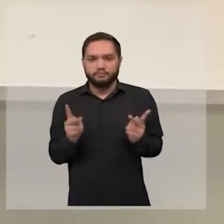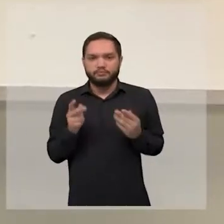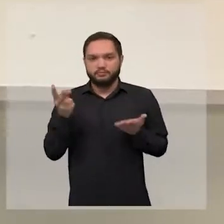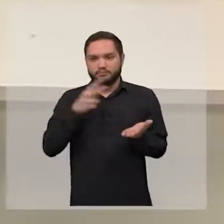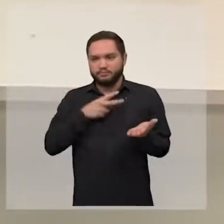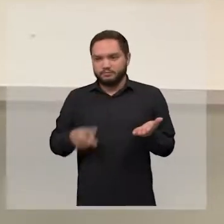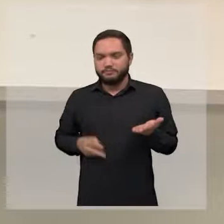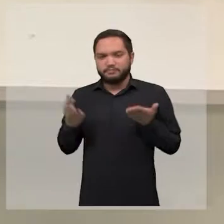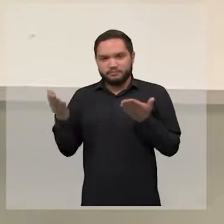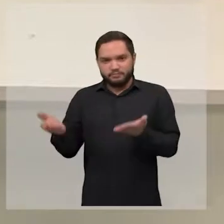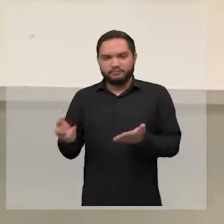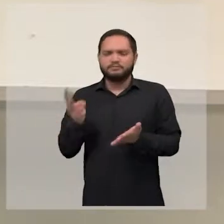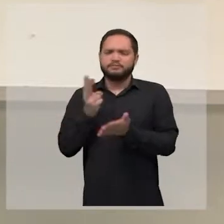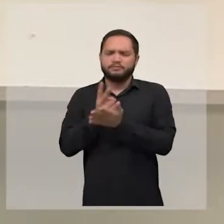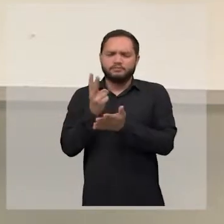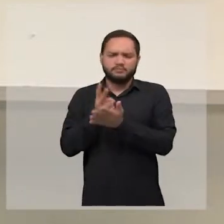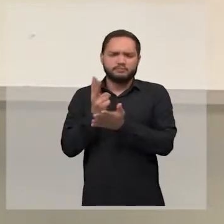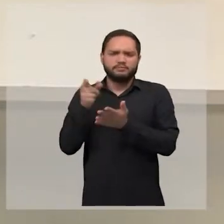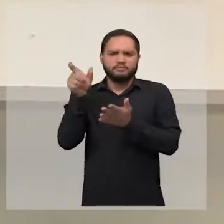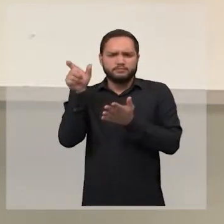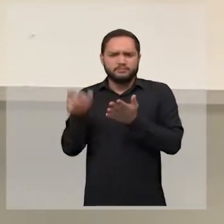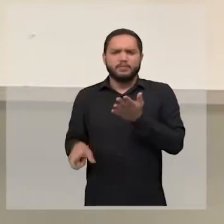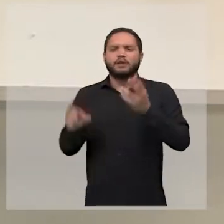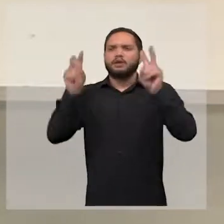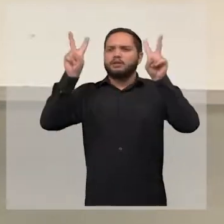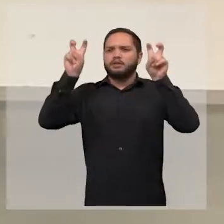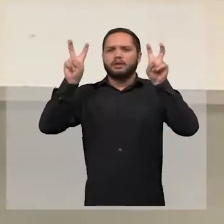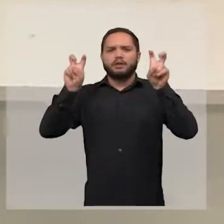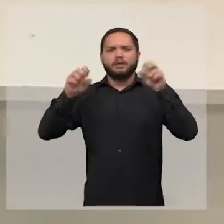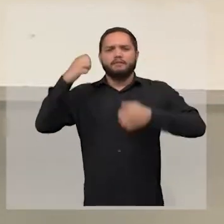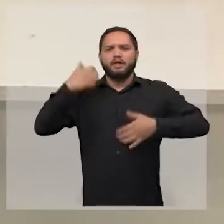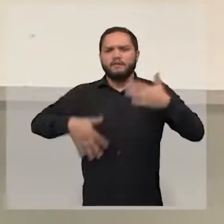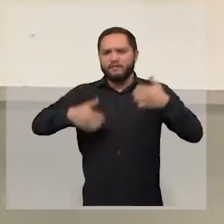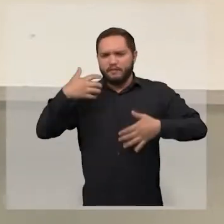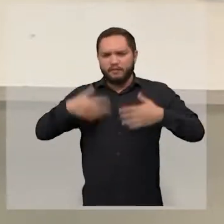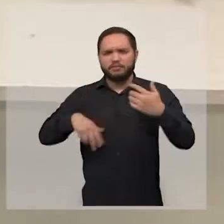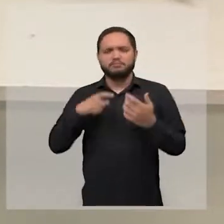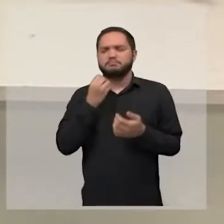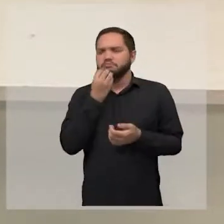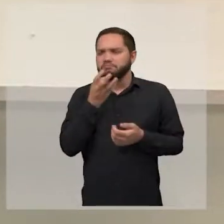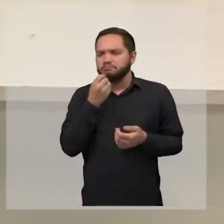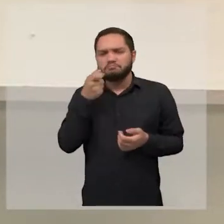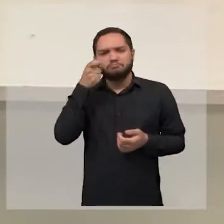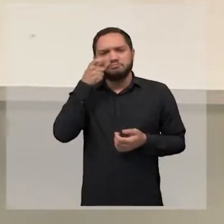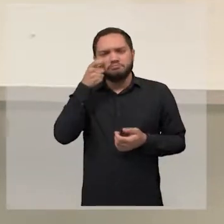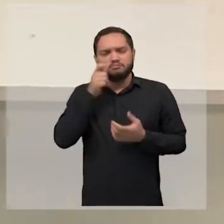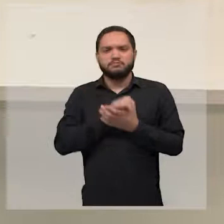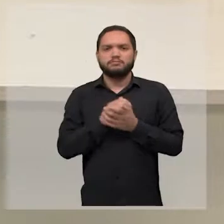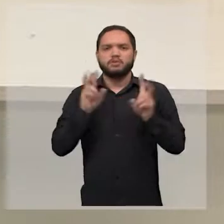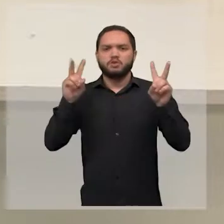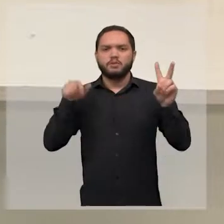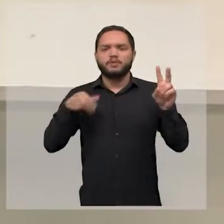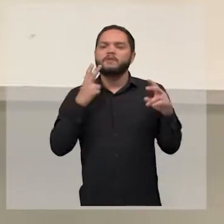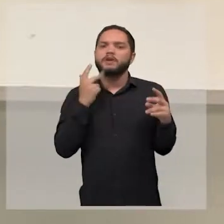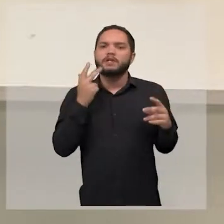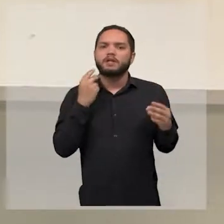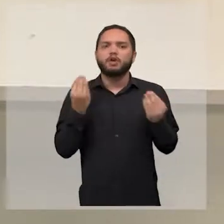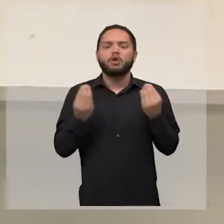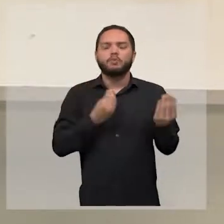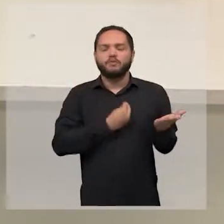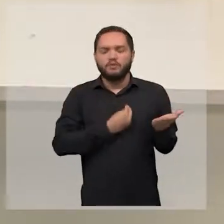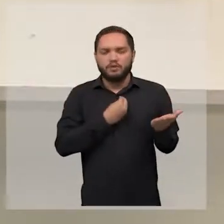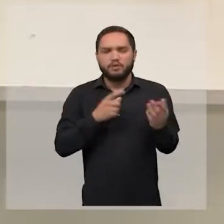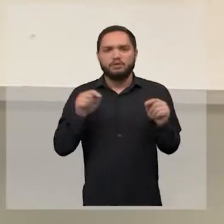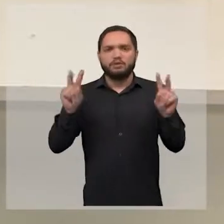sempre muitos temas, muitas abordagens interessantes a respeito da cidade de Fortaleza, da vida na cidade de Fortaleza e também com relação ao contexto